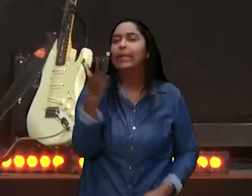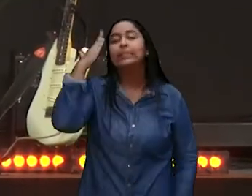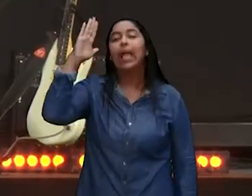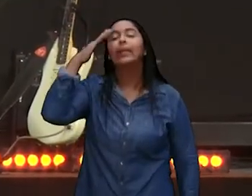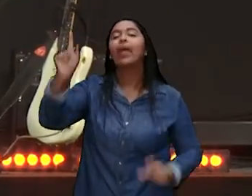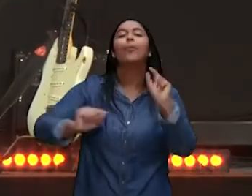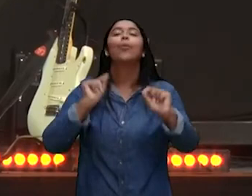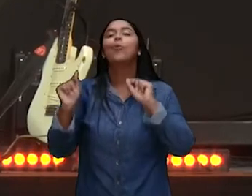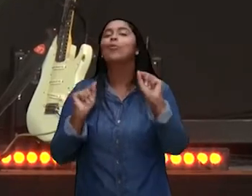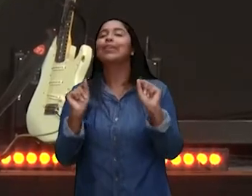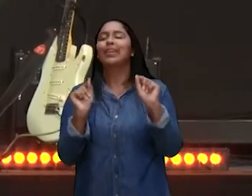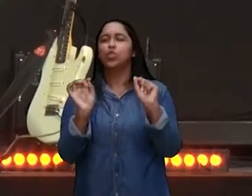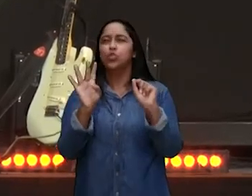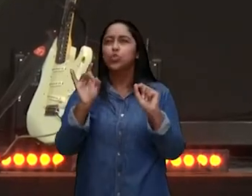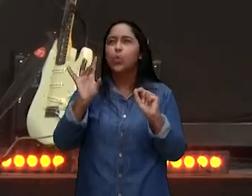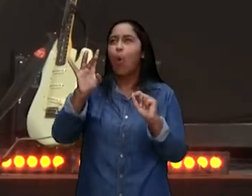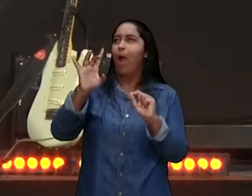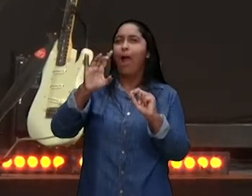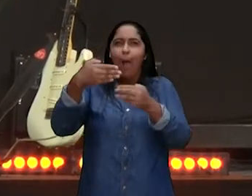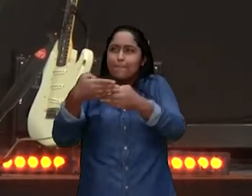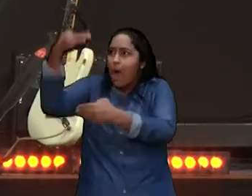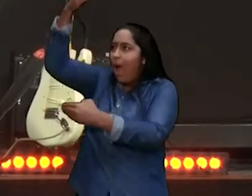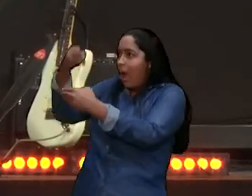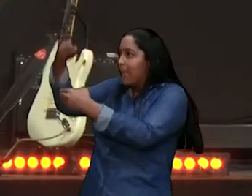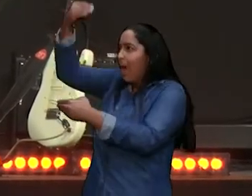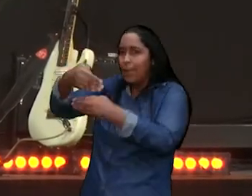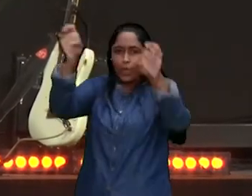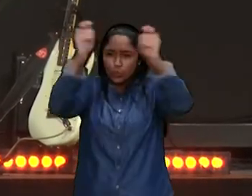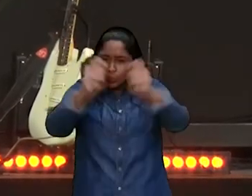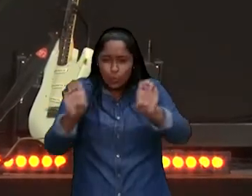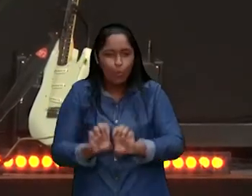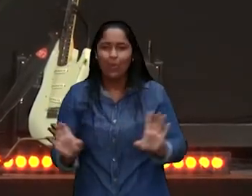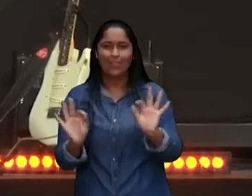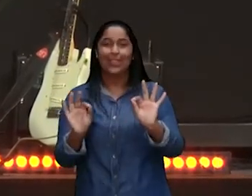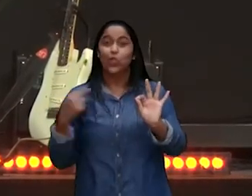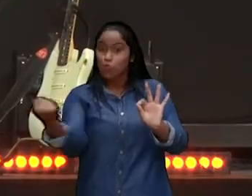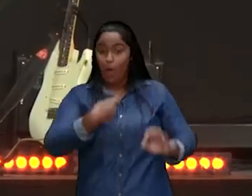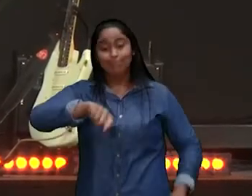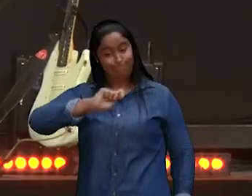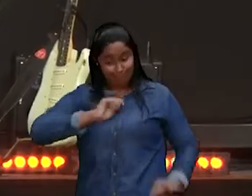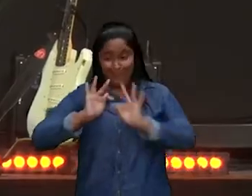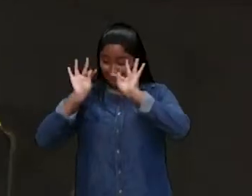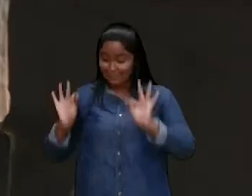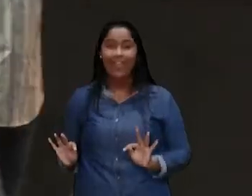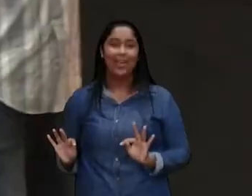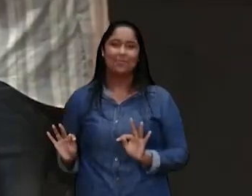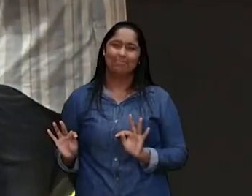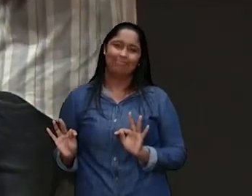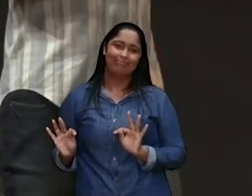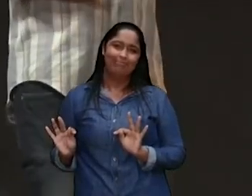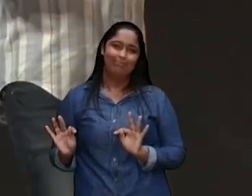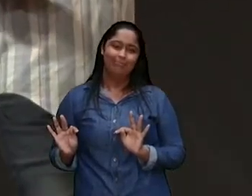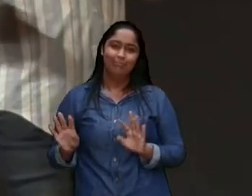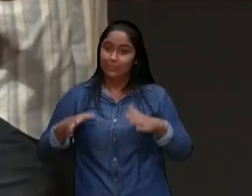Santo hoje não é a parede não é o teto quem é o templo do Espírito Santo nós ou seja